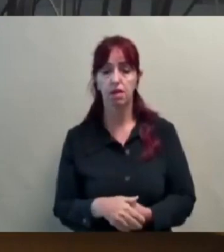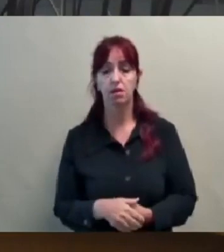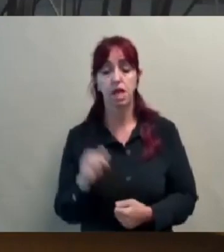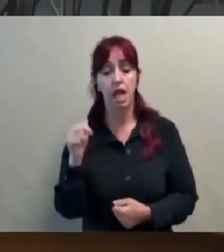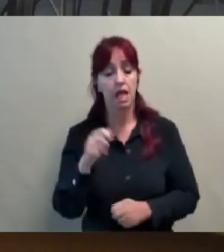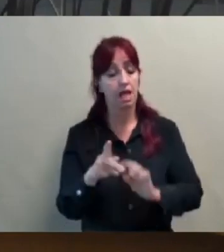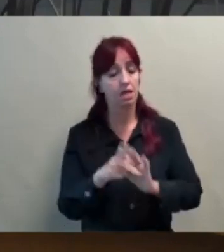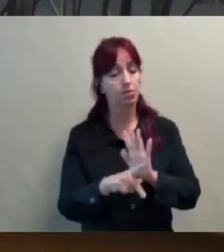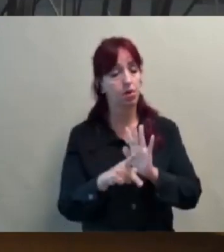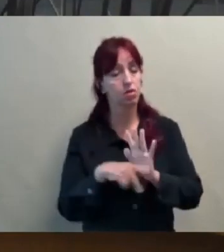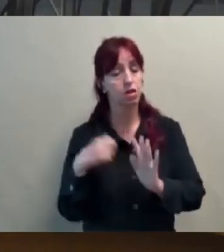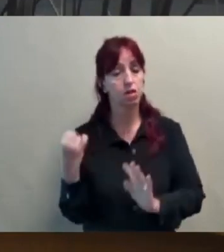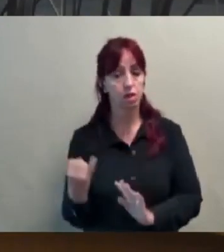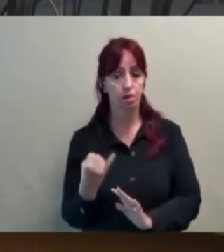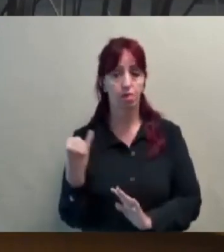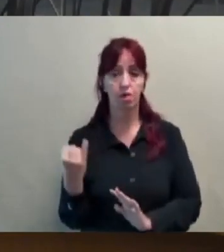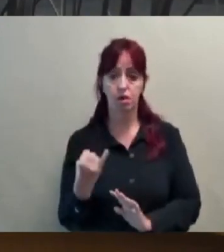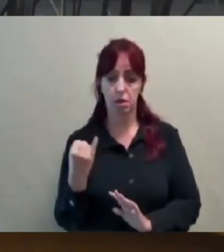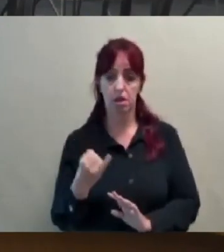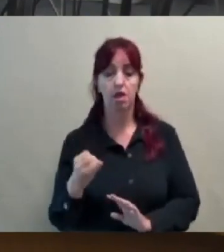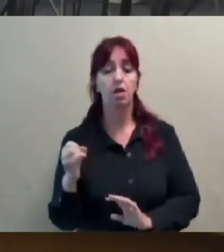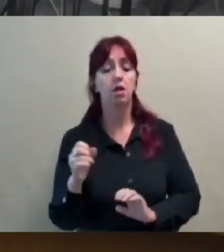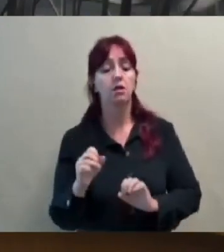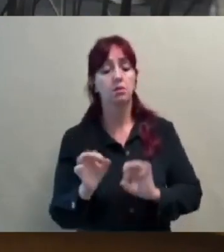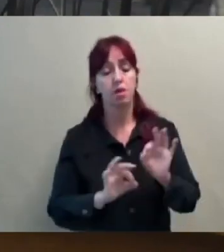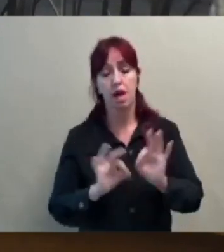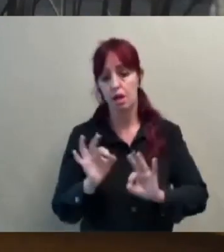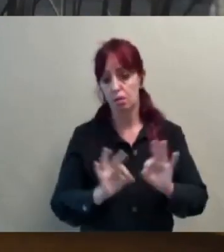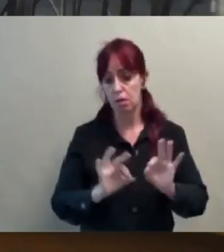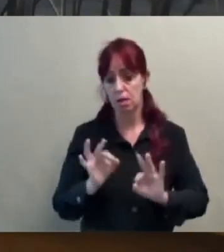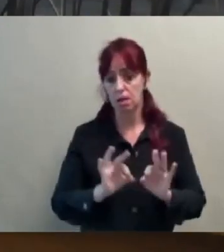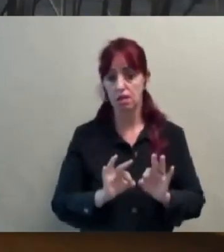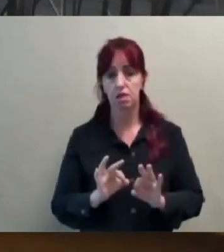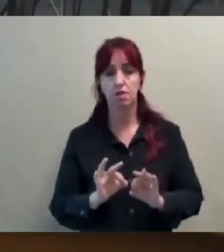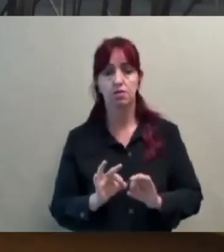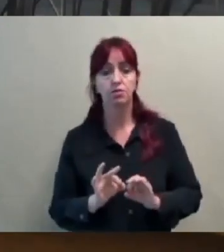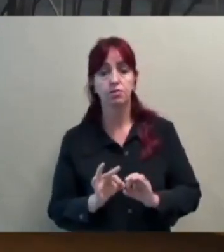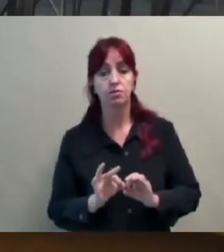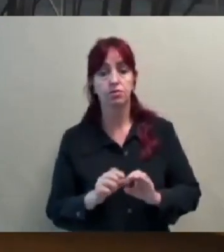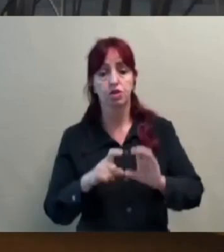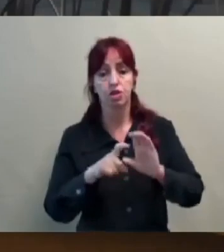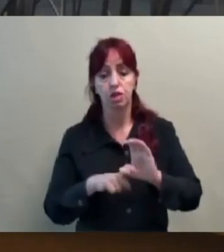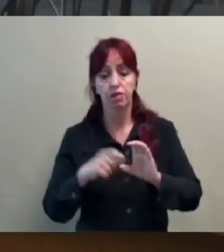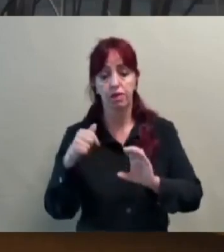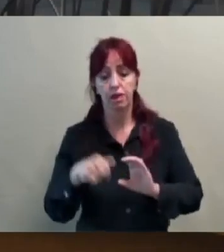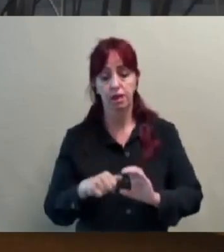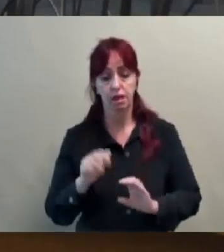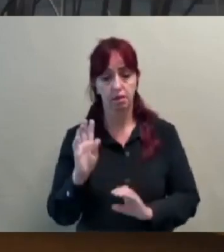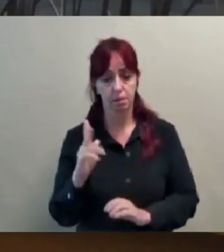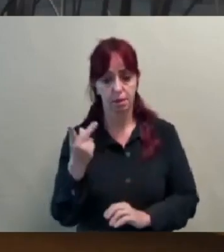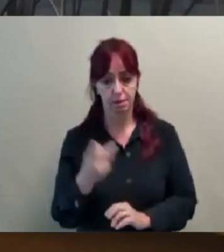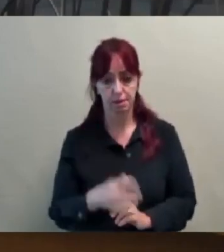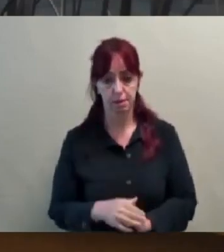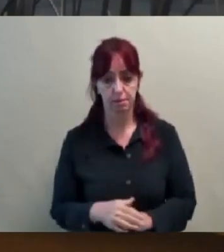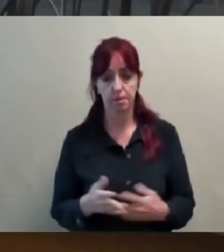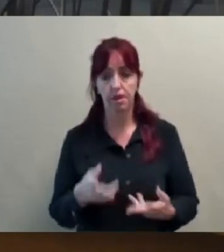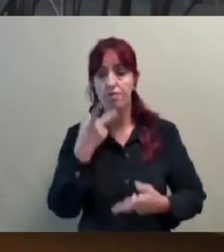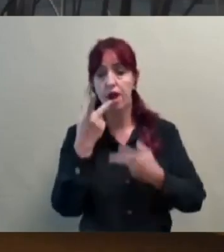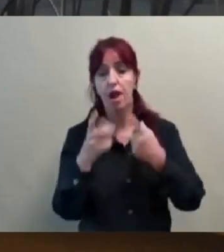é muito importante para a regularização de dívidas aqui na cidade, mas eu quero falar aqui